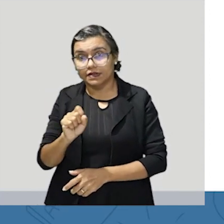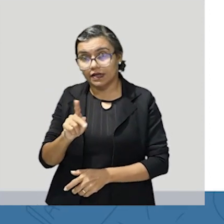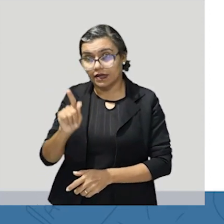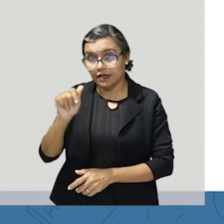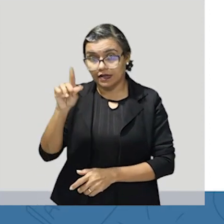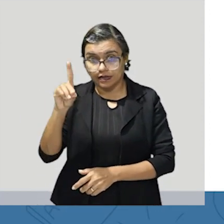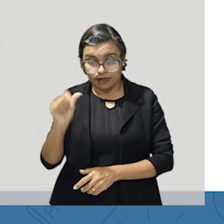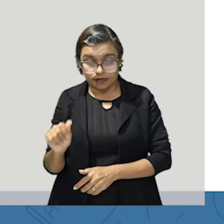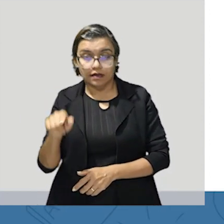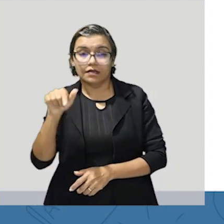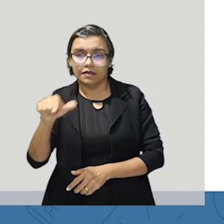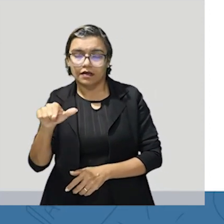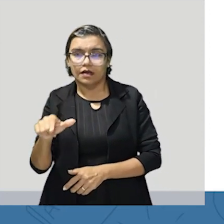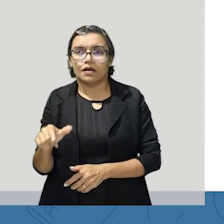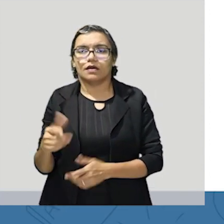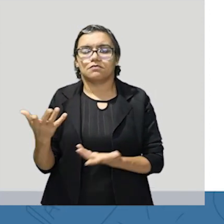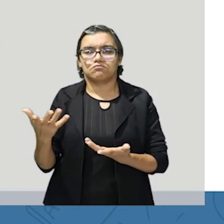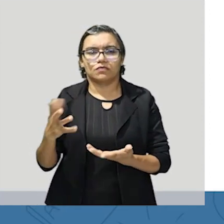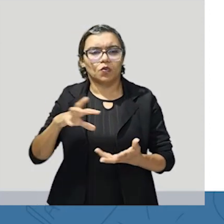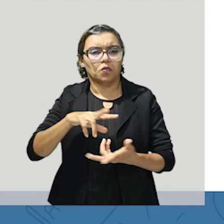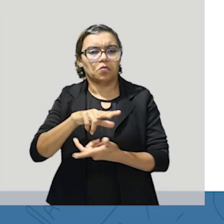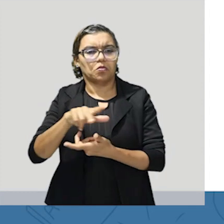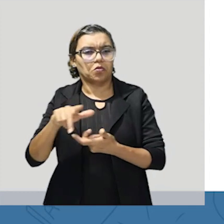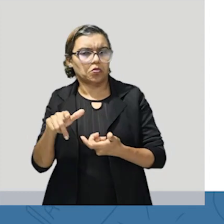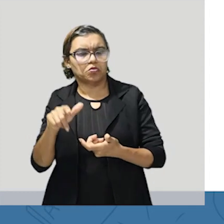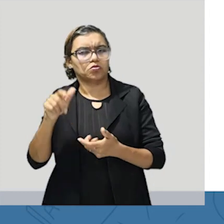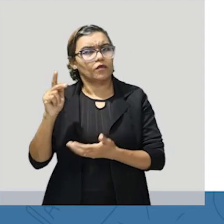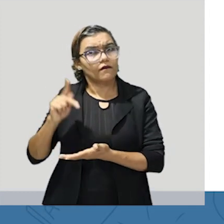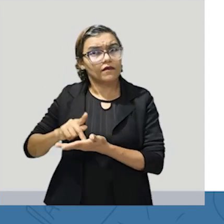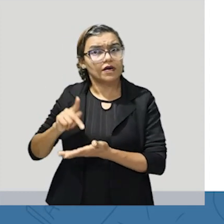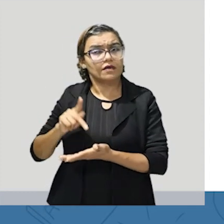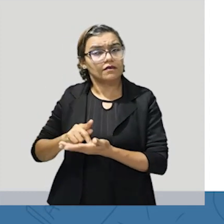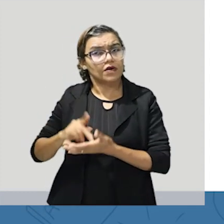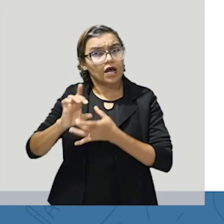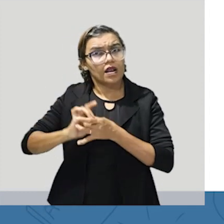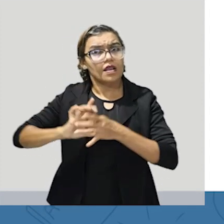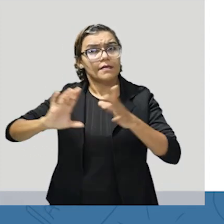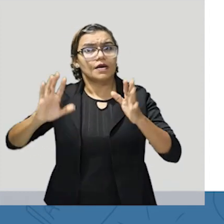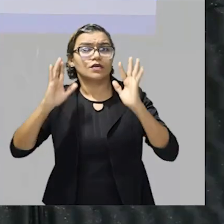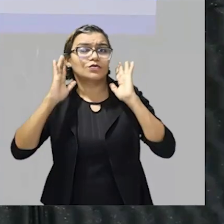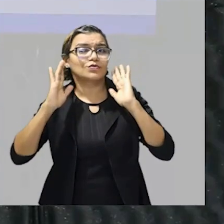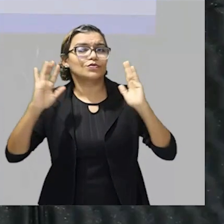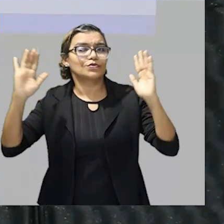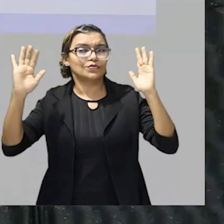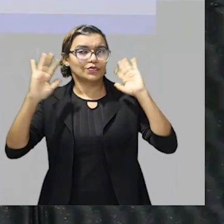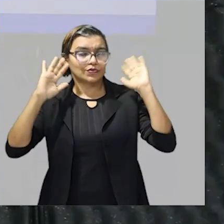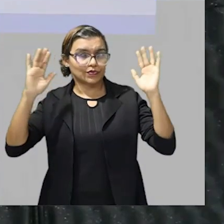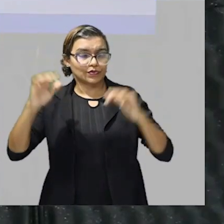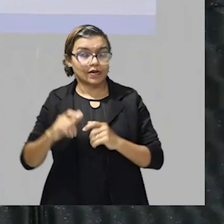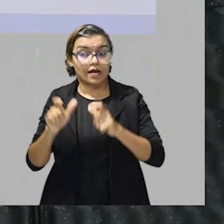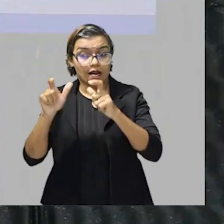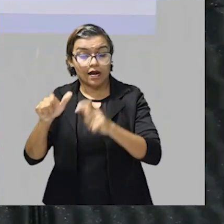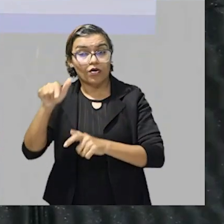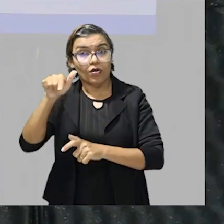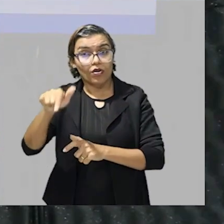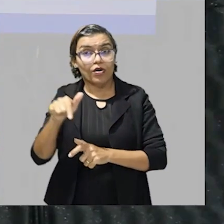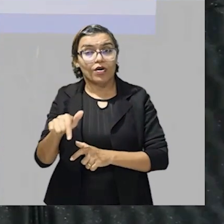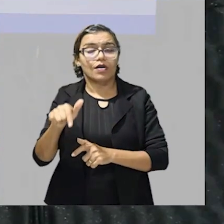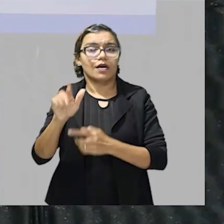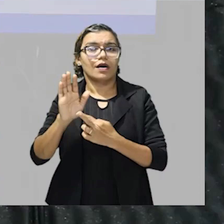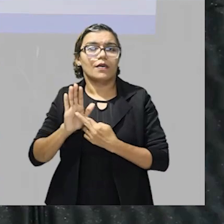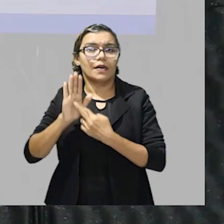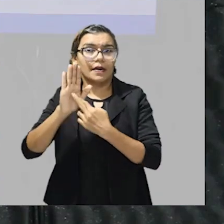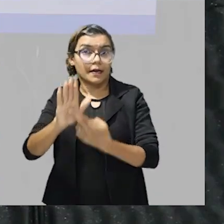é a cidade ou o mundo da fantasia da liberdade e dos sonhos esse mundo da fantasia representado por